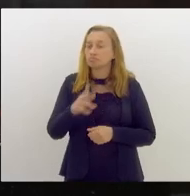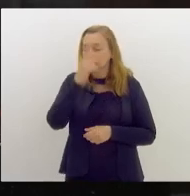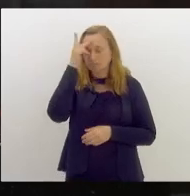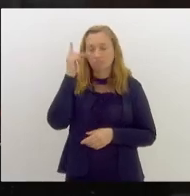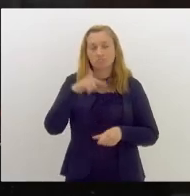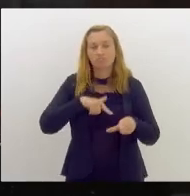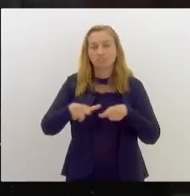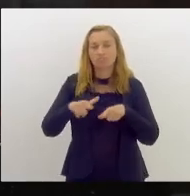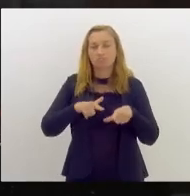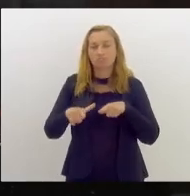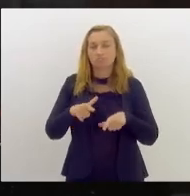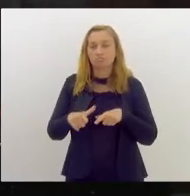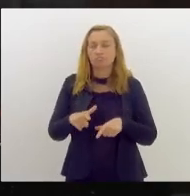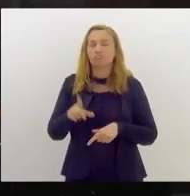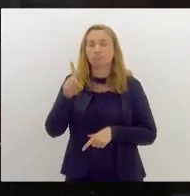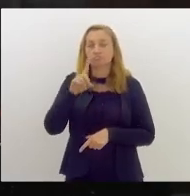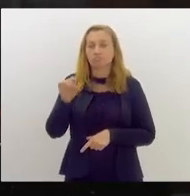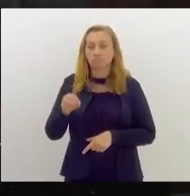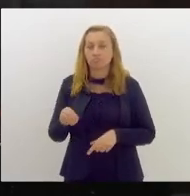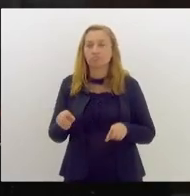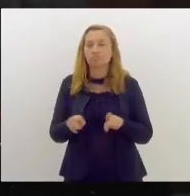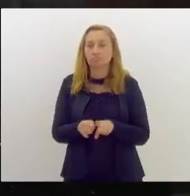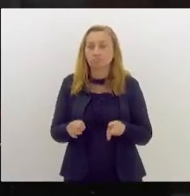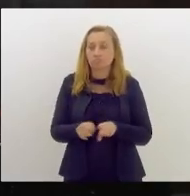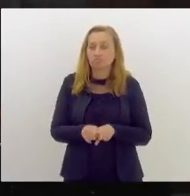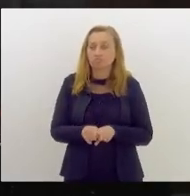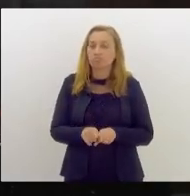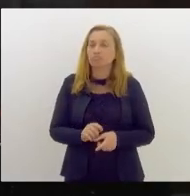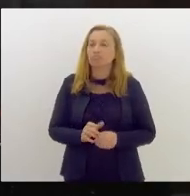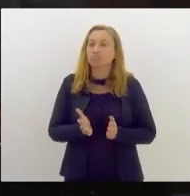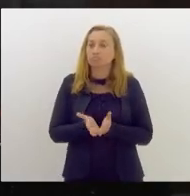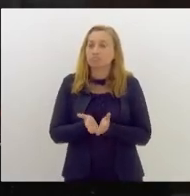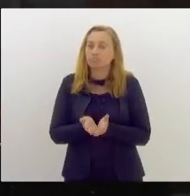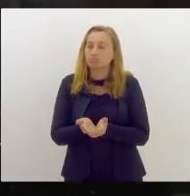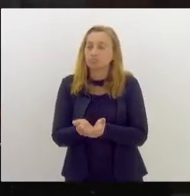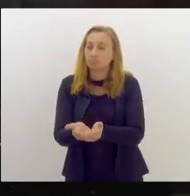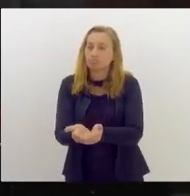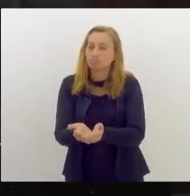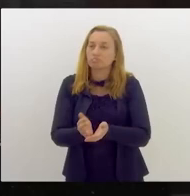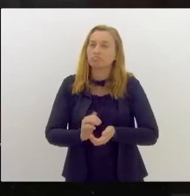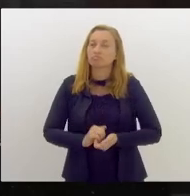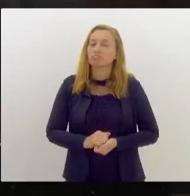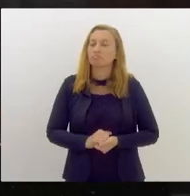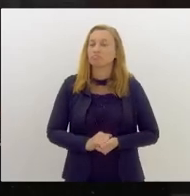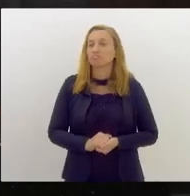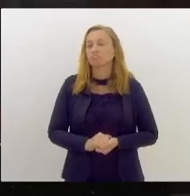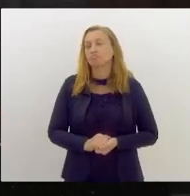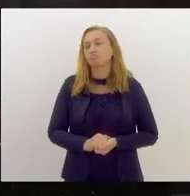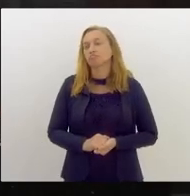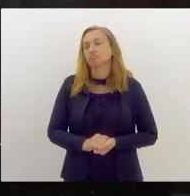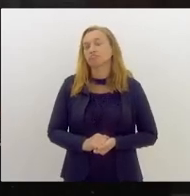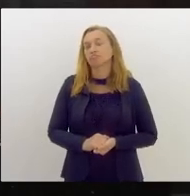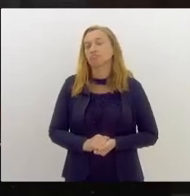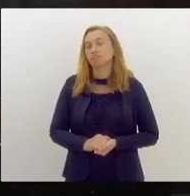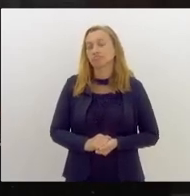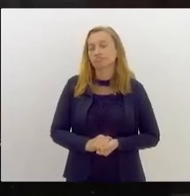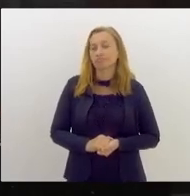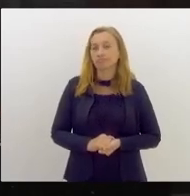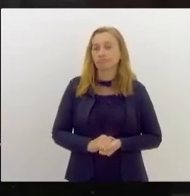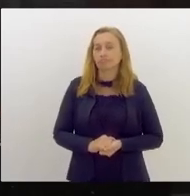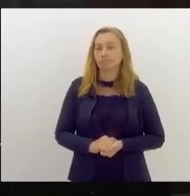o diesel serve abastecer as barcas que fazem o transporte hidroviário